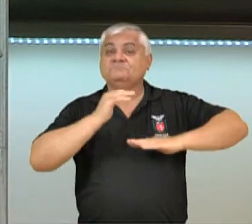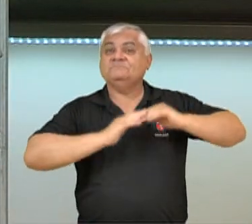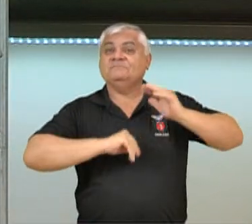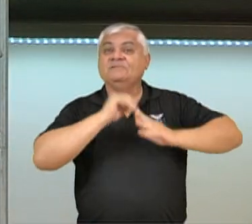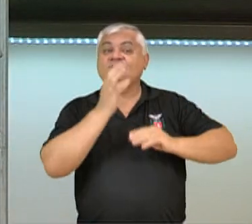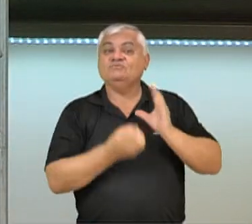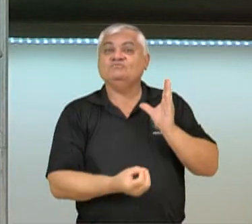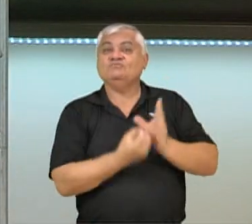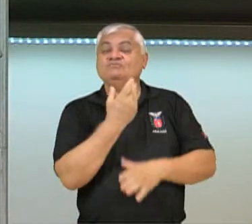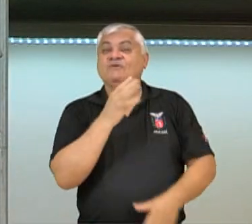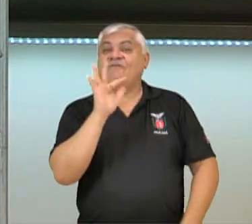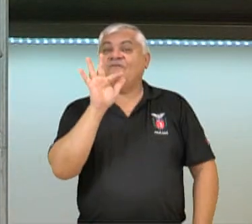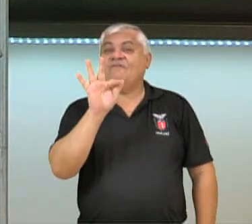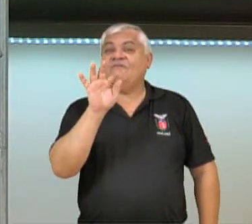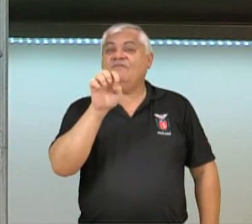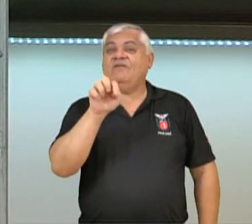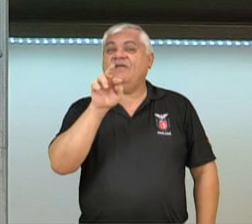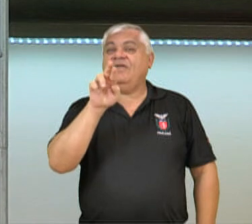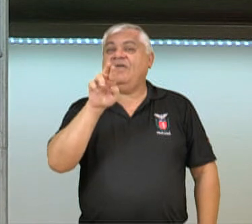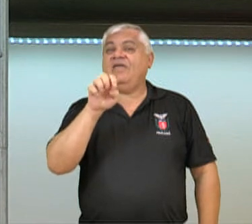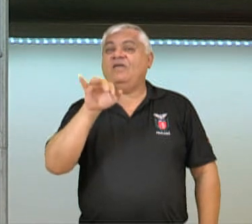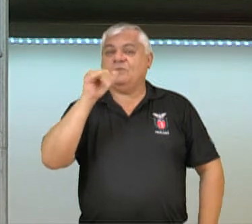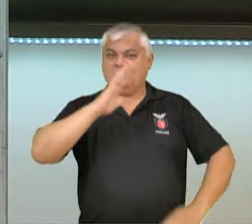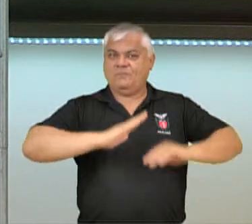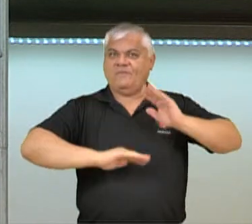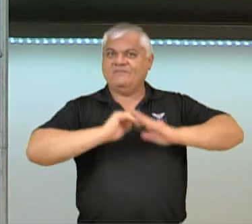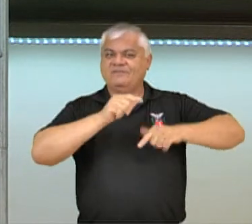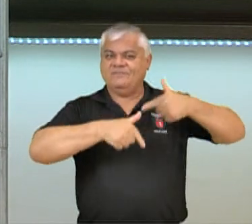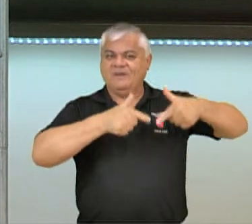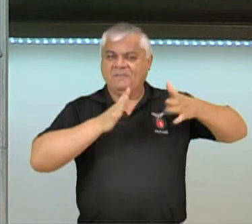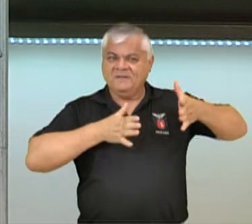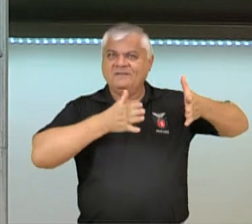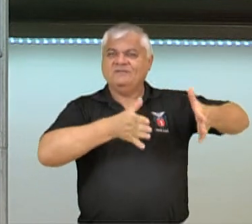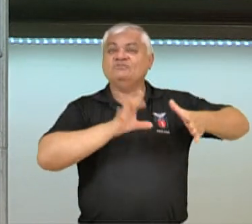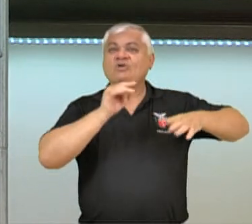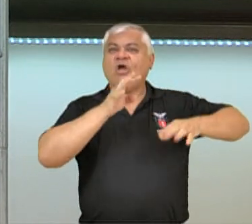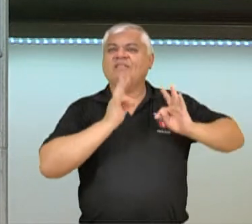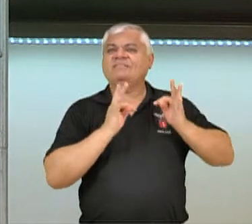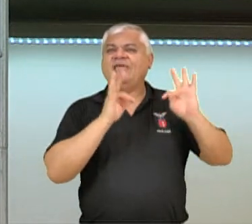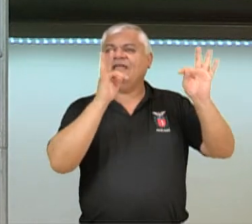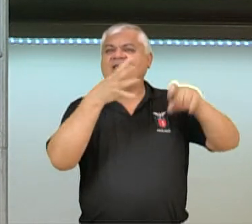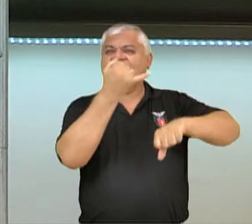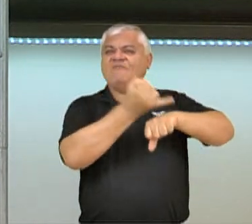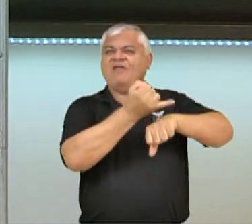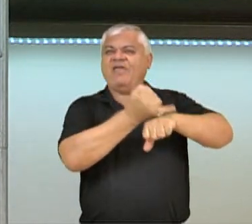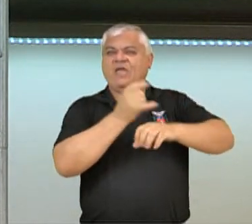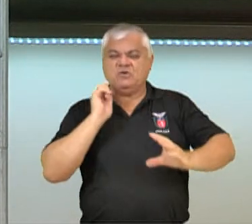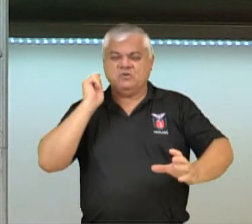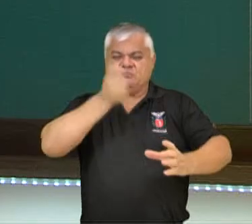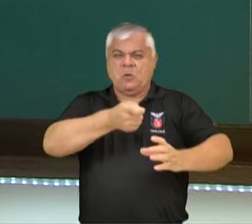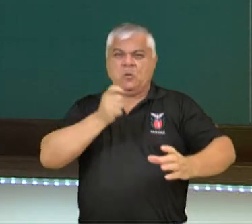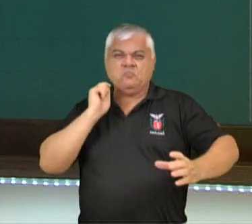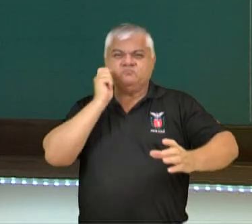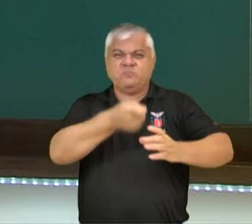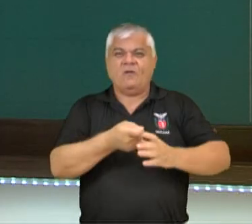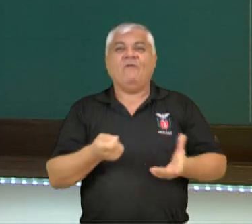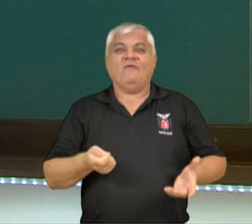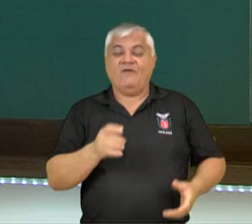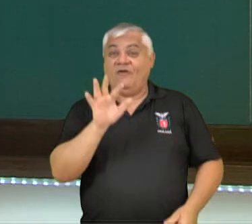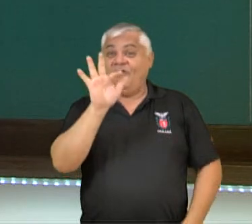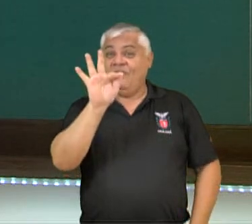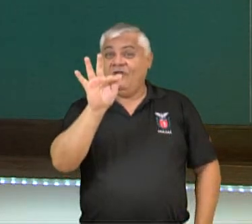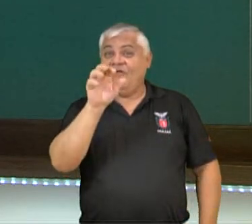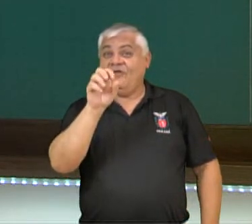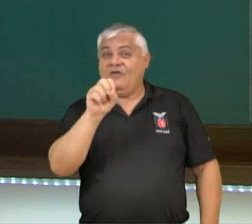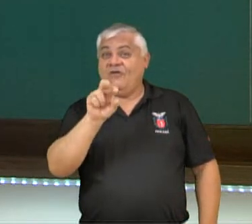o ferreiro, especializado nas técnicas de forjar o ferro. Forjar, depois tem que pegar